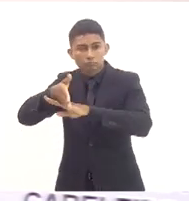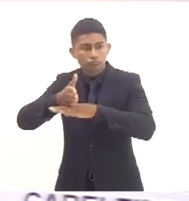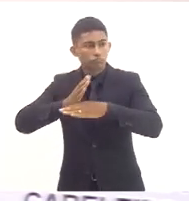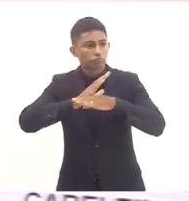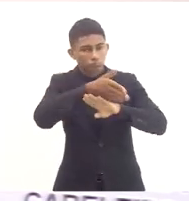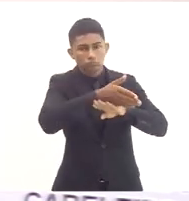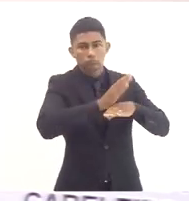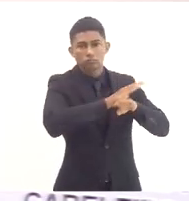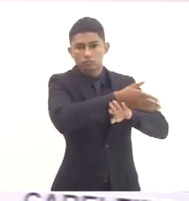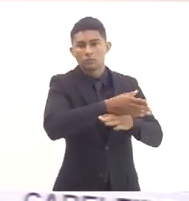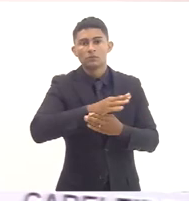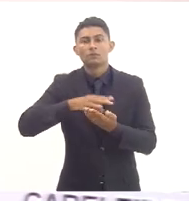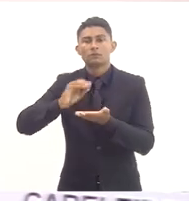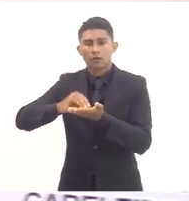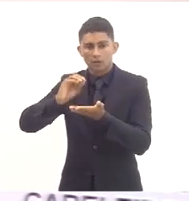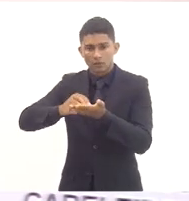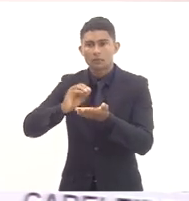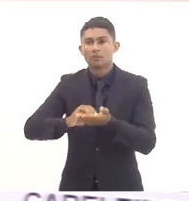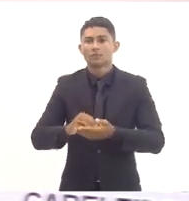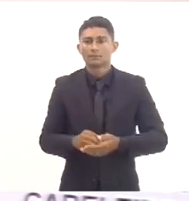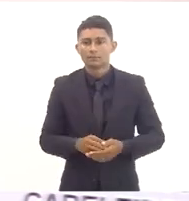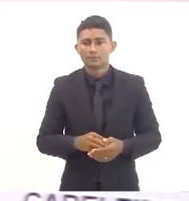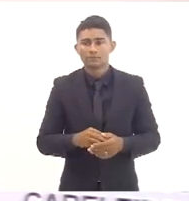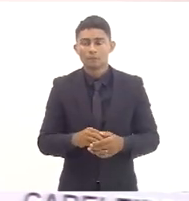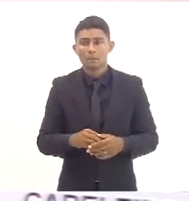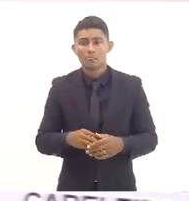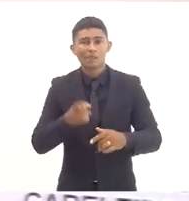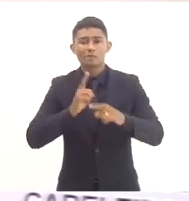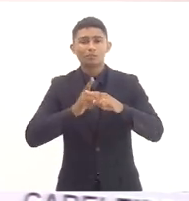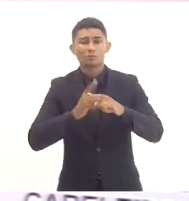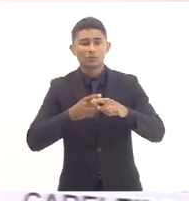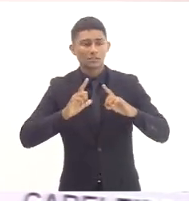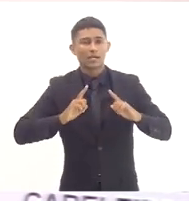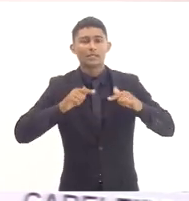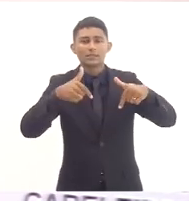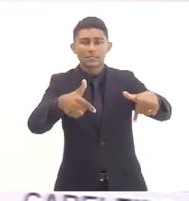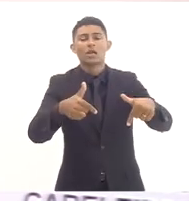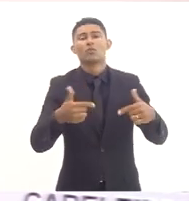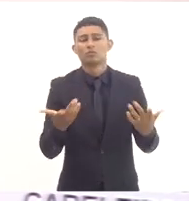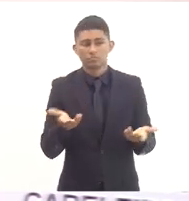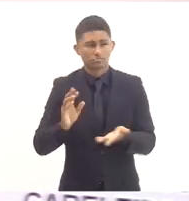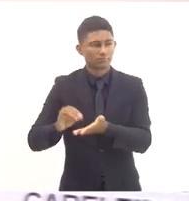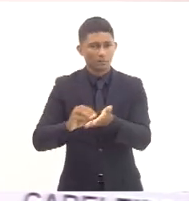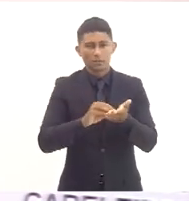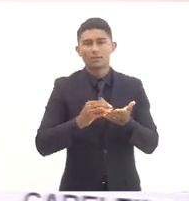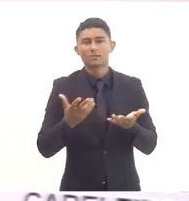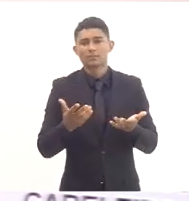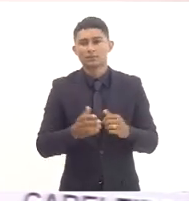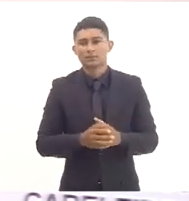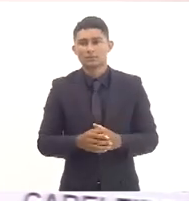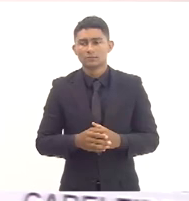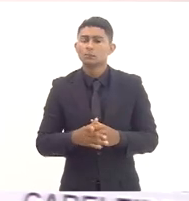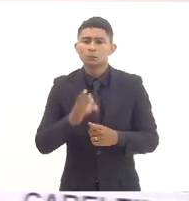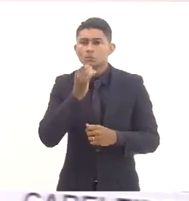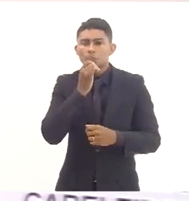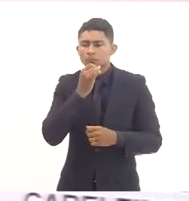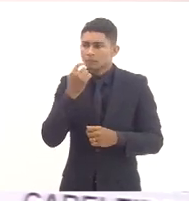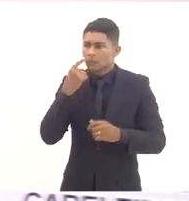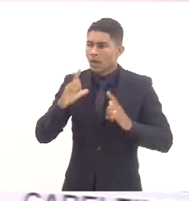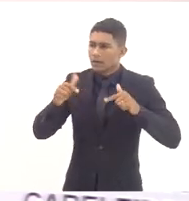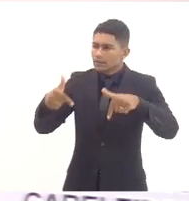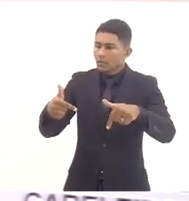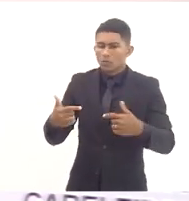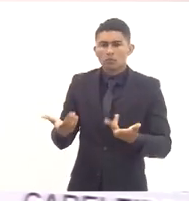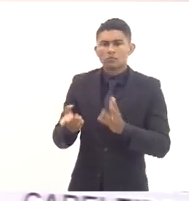suporte da Palma da Mão mas não consegue traduzir em Ação concreta em Mação em que você possa correr atrás